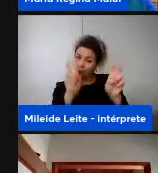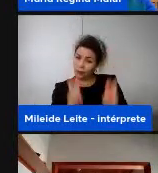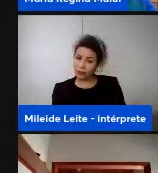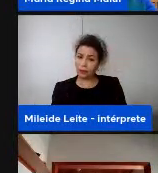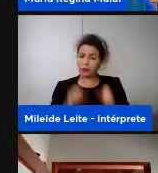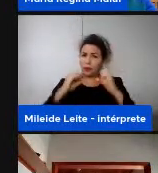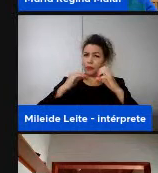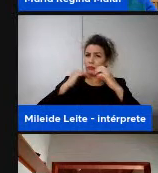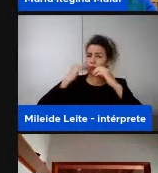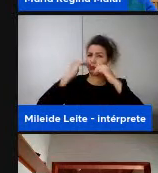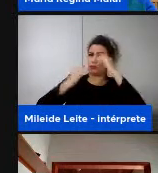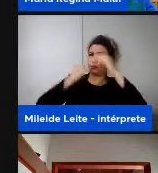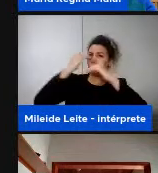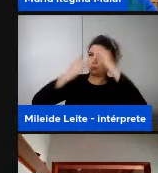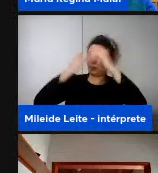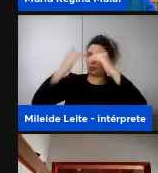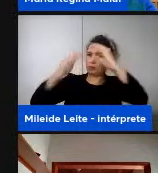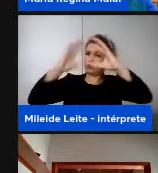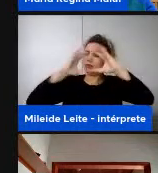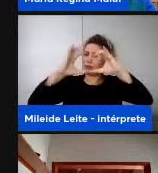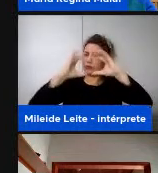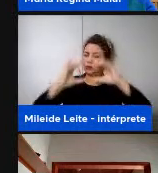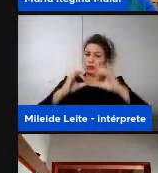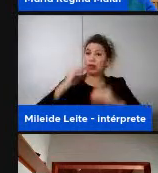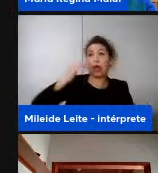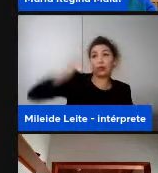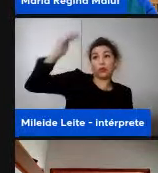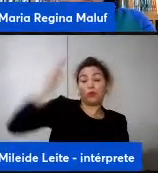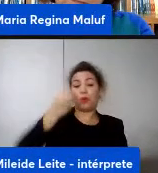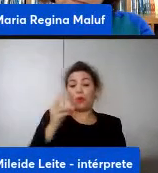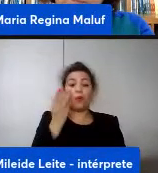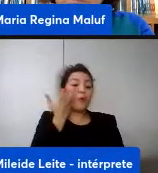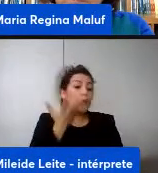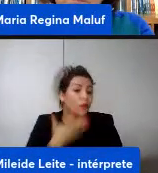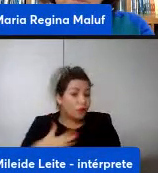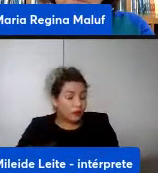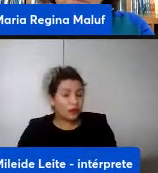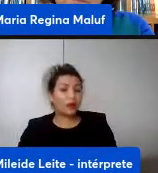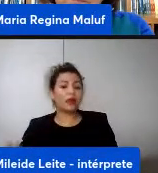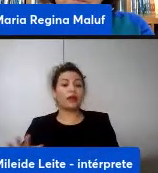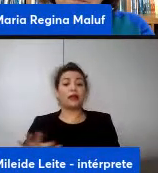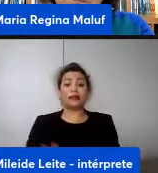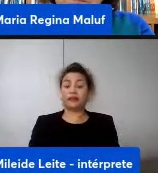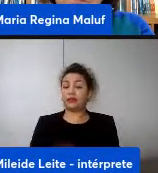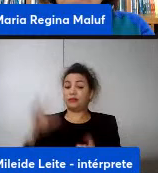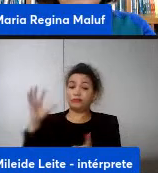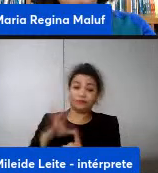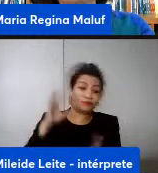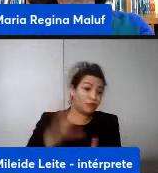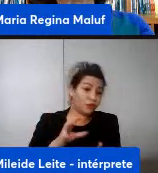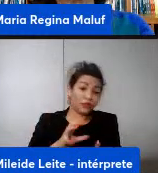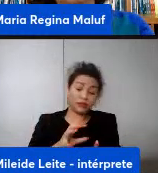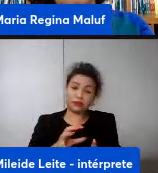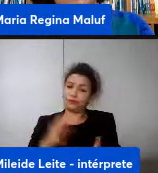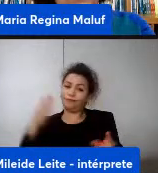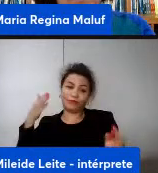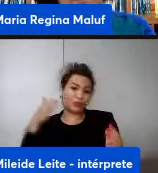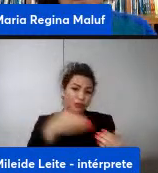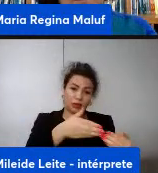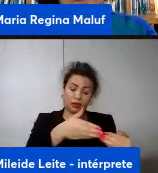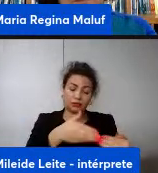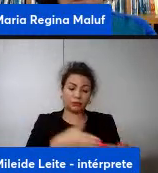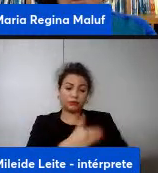processamento adulto ou infantil, né, que são decorrências diretas do processo de alfabetização. E um